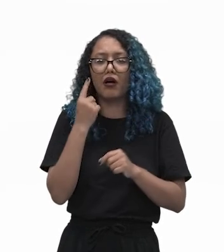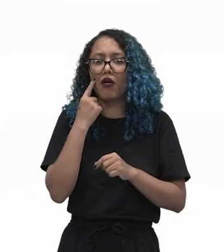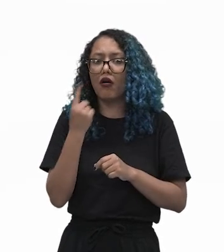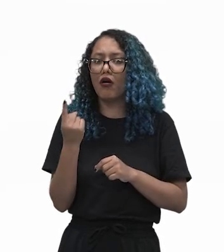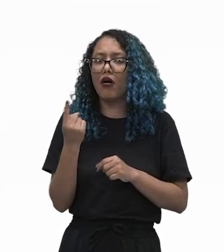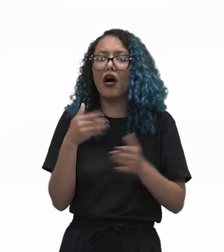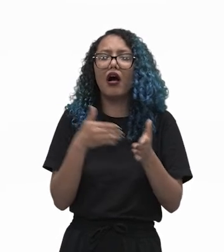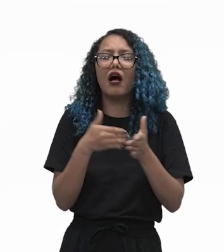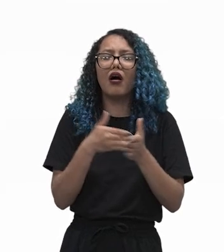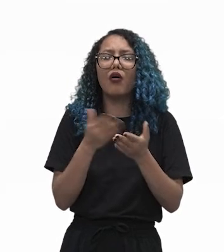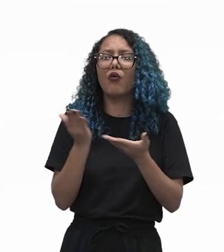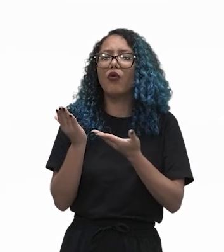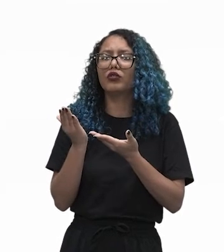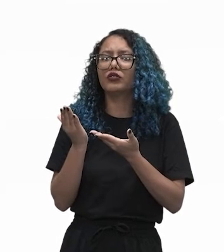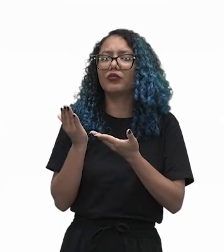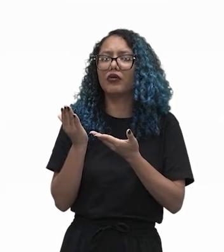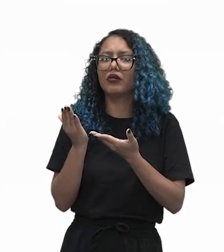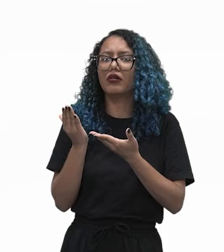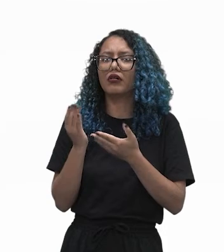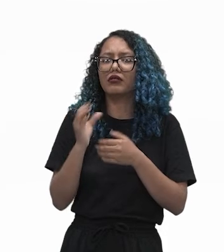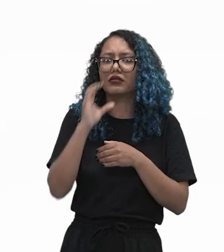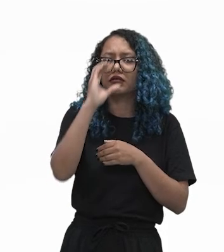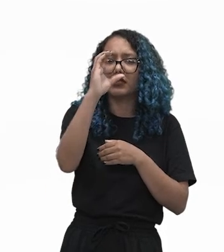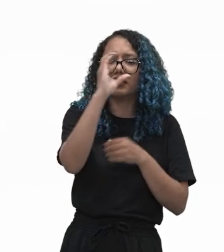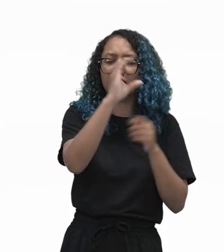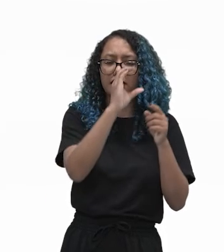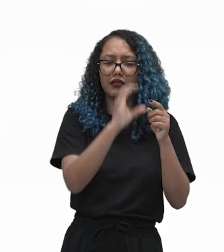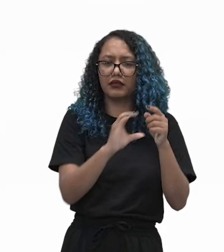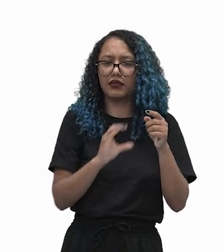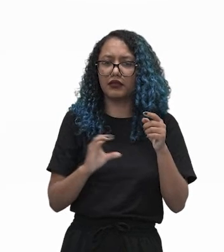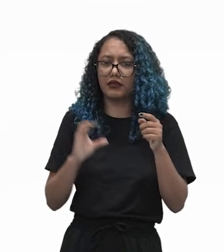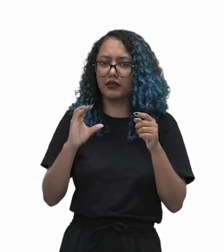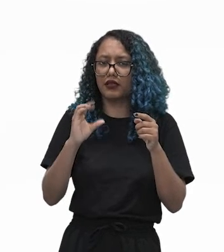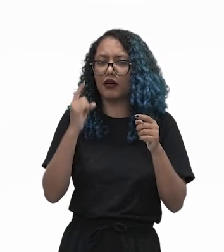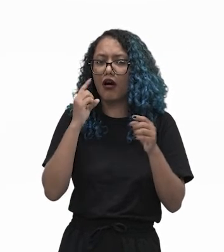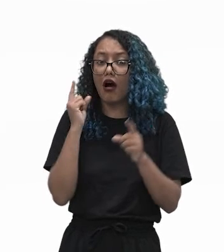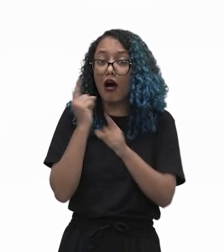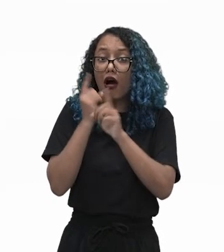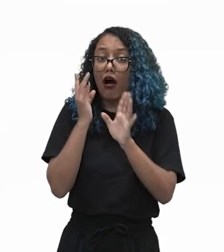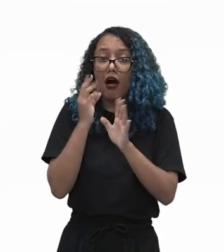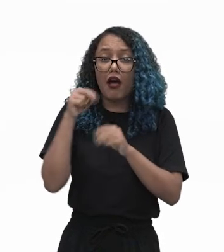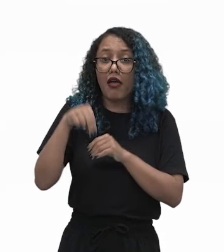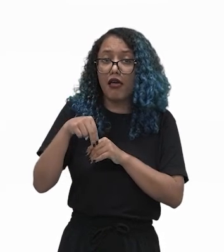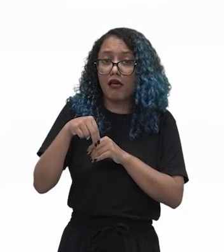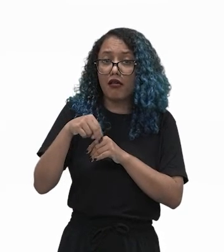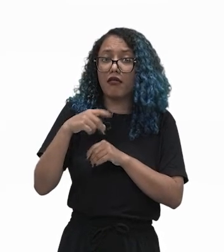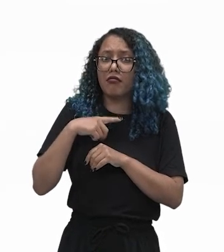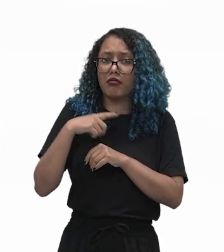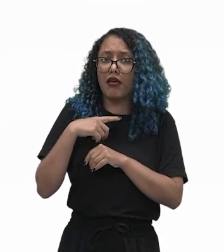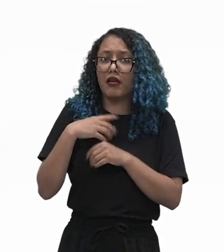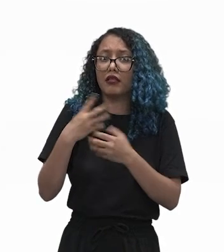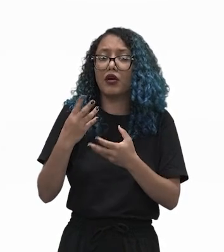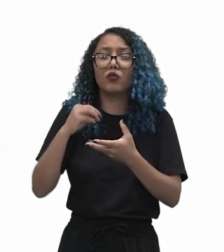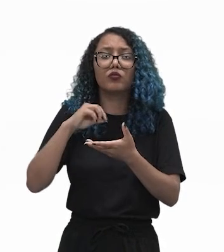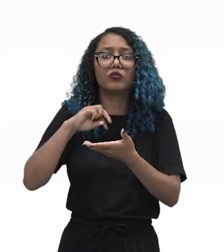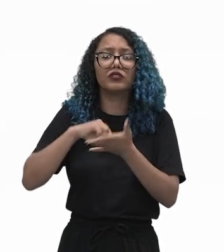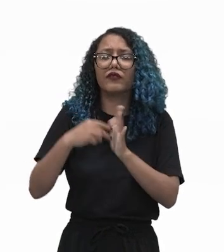ó, carbono, carbono, carbono, carbono, opa, tem um nitrogênio. Quer dizer que ela é uma